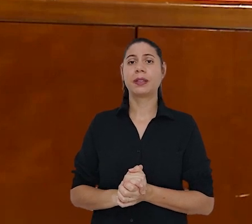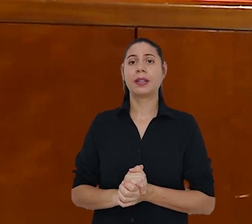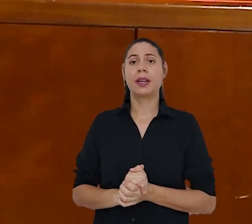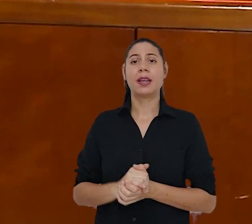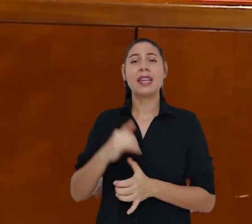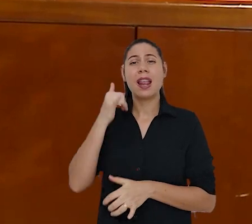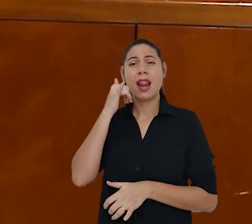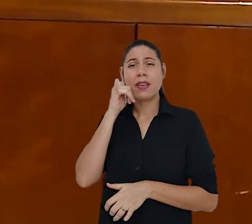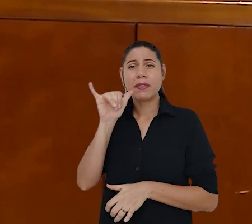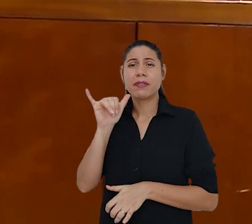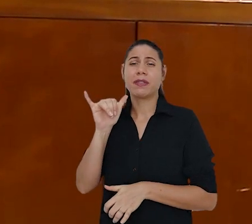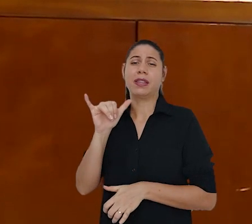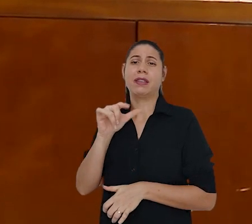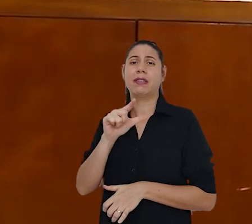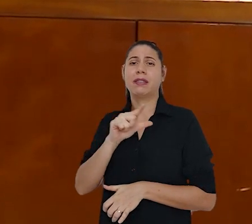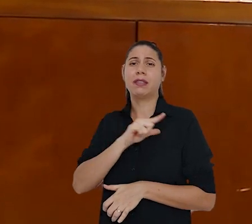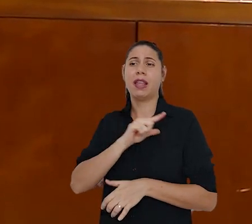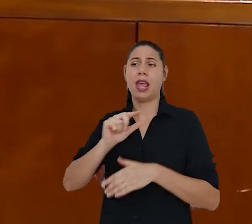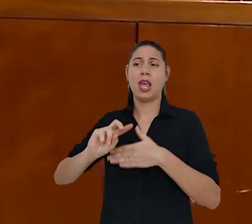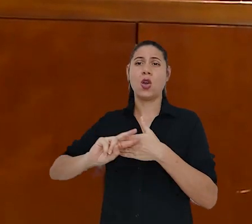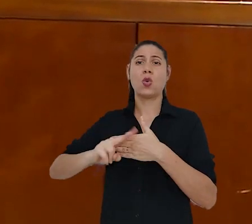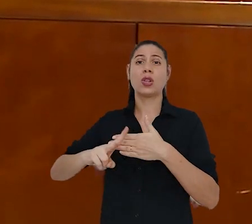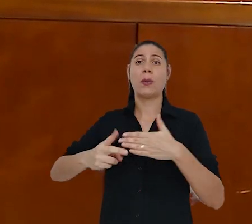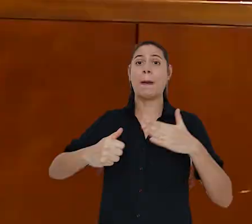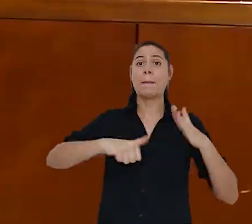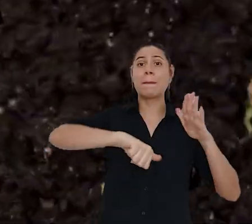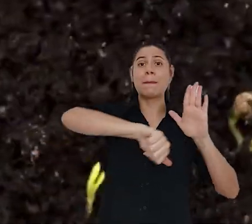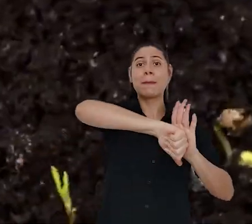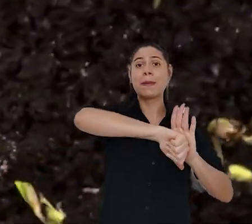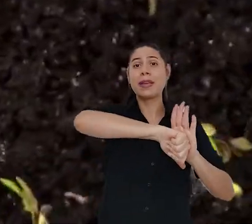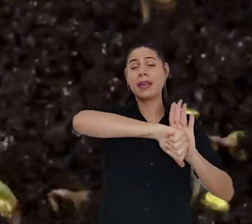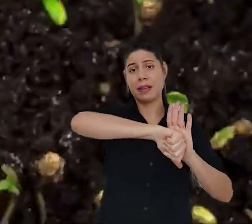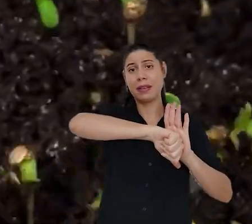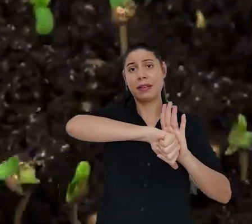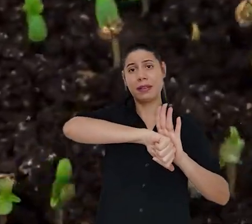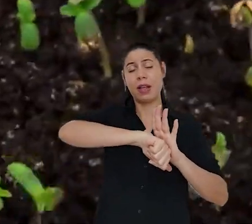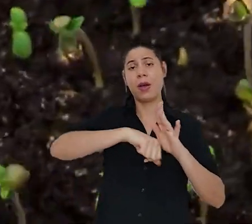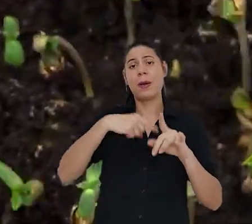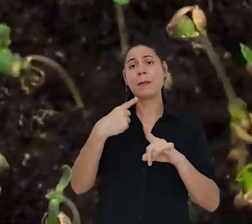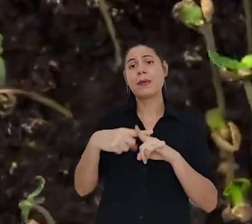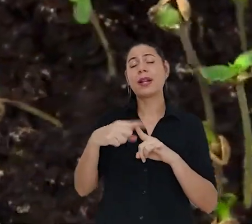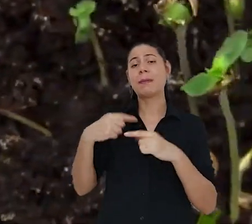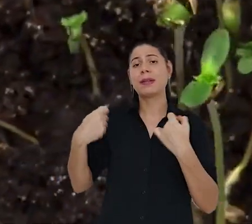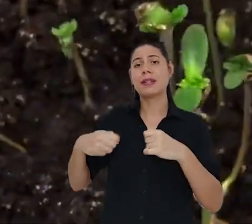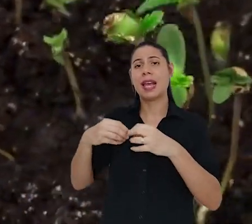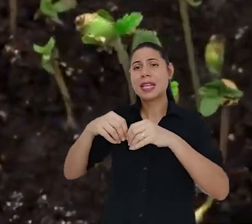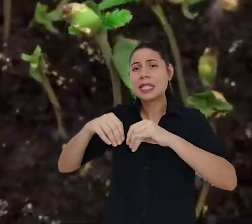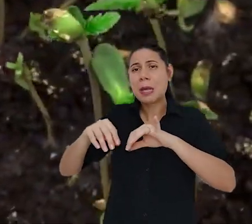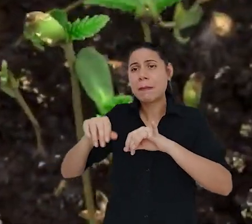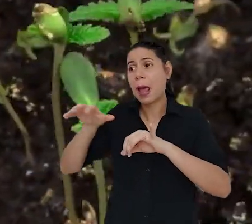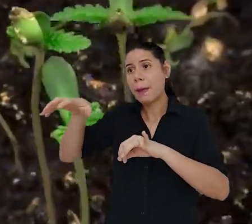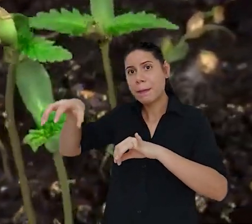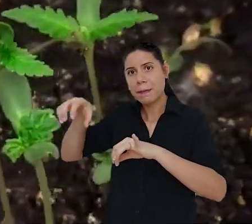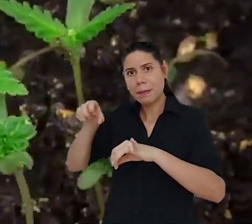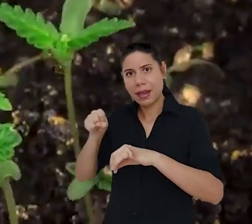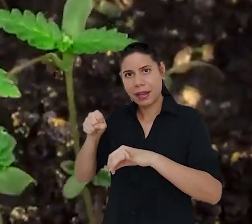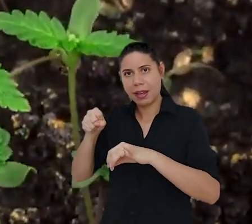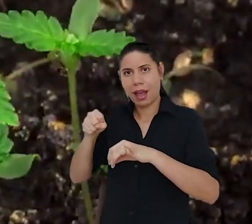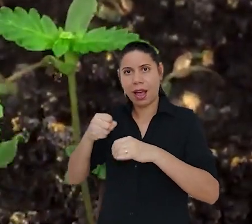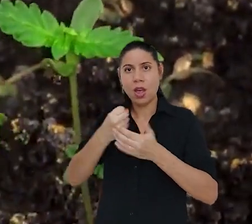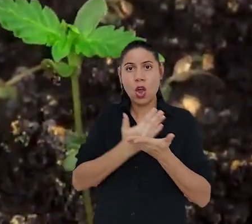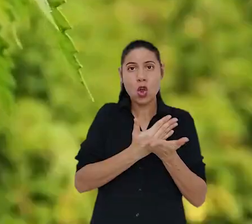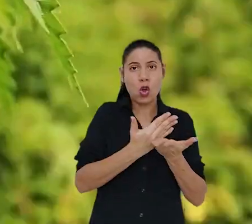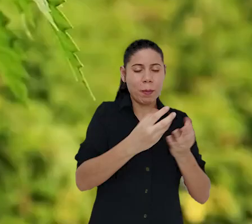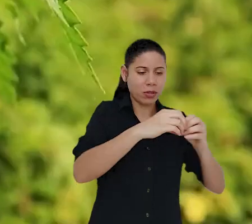sofra consequências penais em razão de pegar essas sementes e iniciar